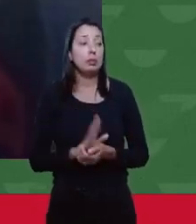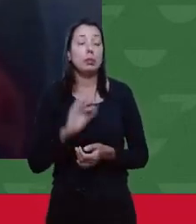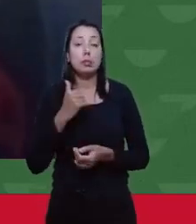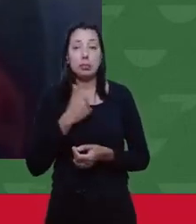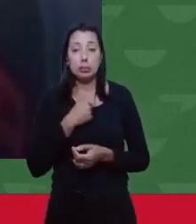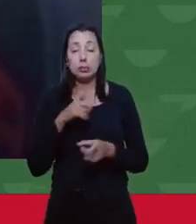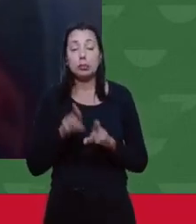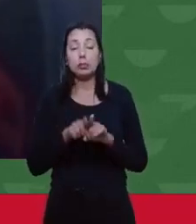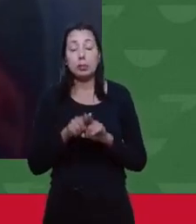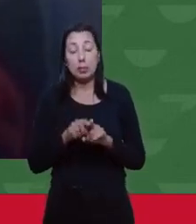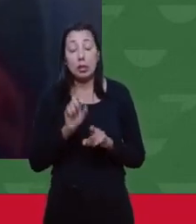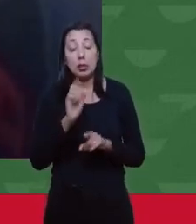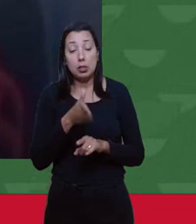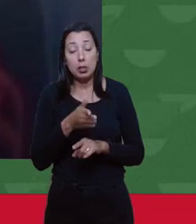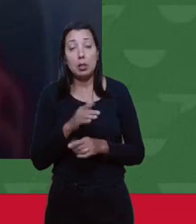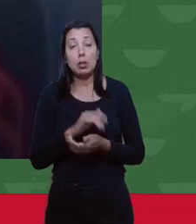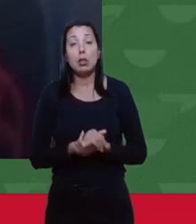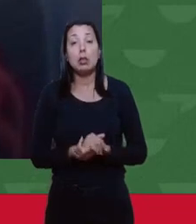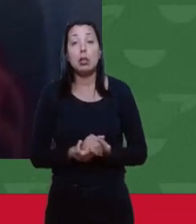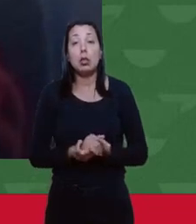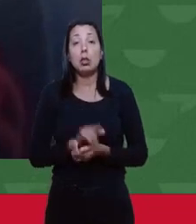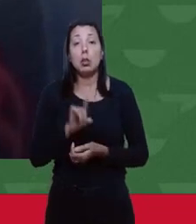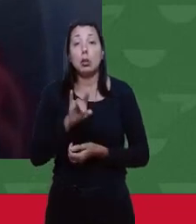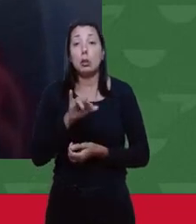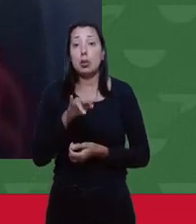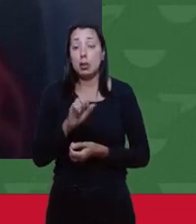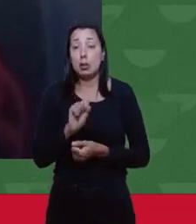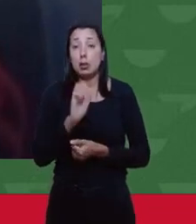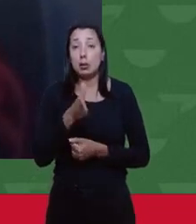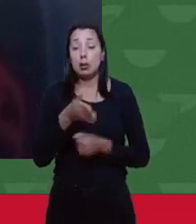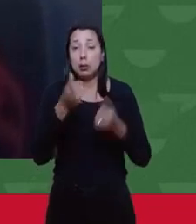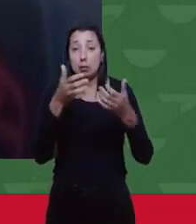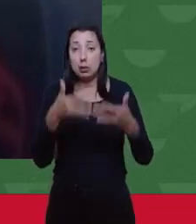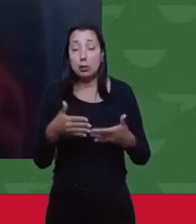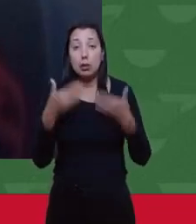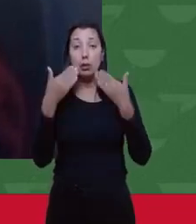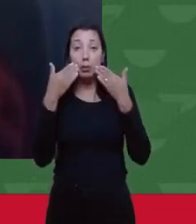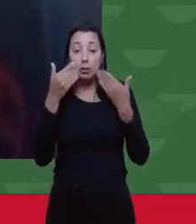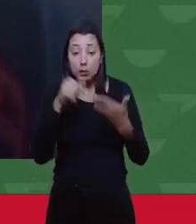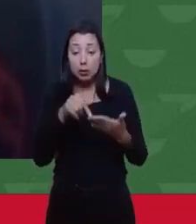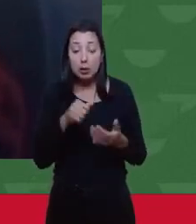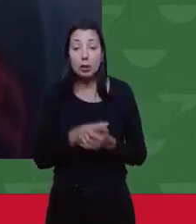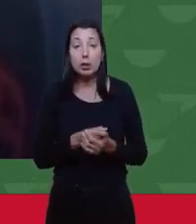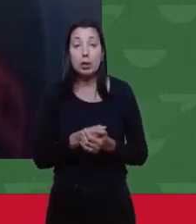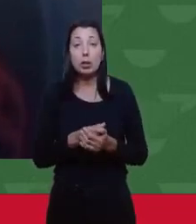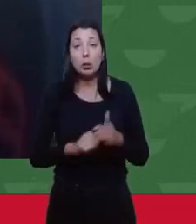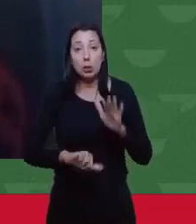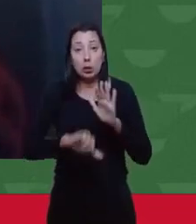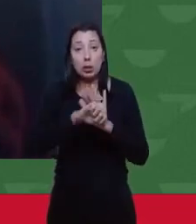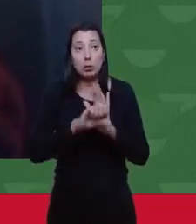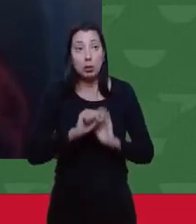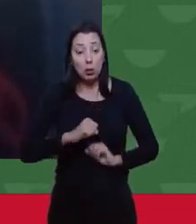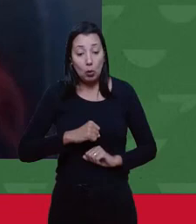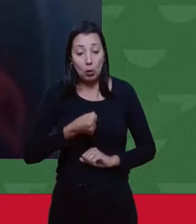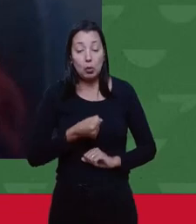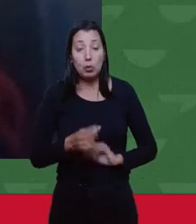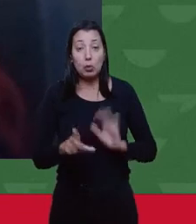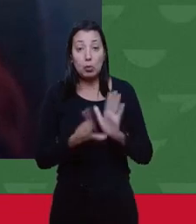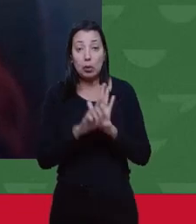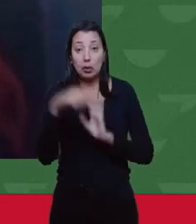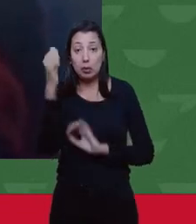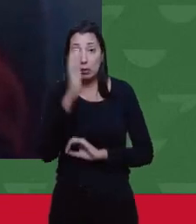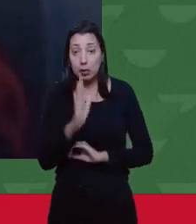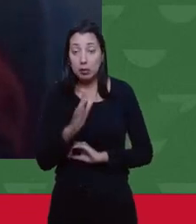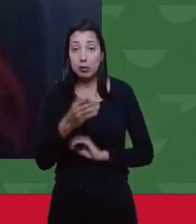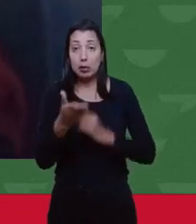estamos tentando legislar, como a Luiziane disse e apresentou aqui, sobre os crimes de ódio. Nós queremos uma legislação no Brasil